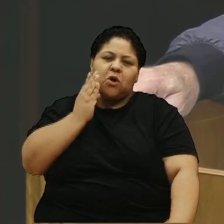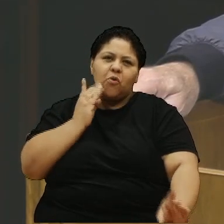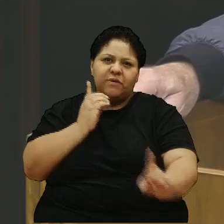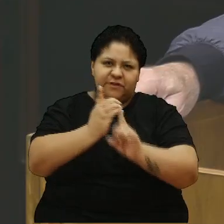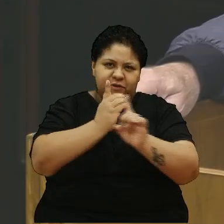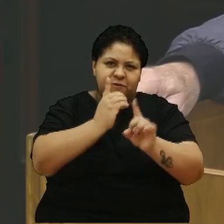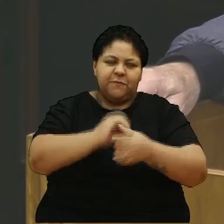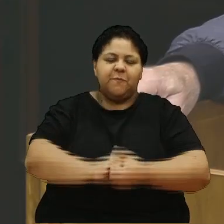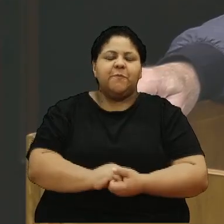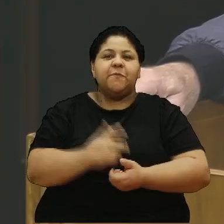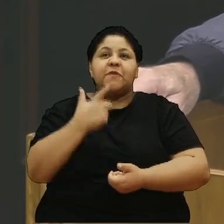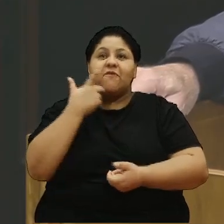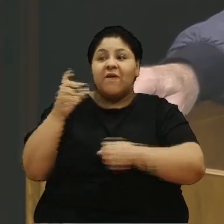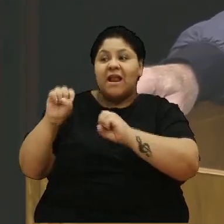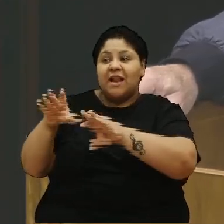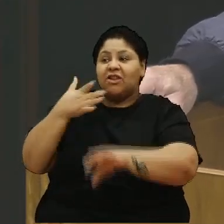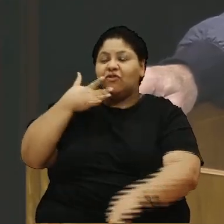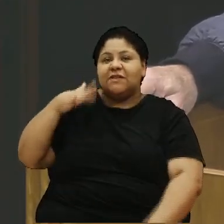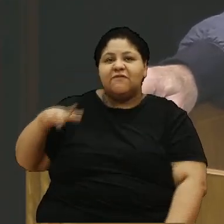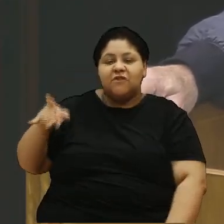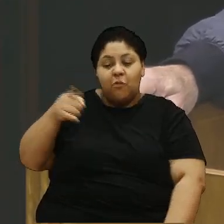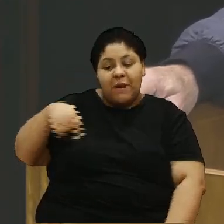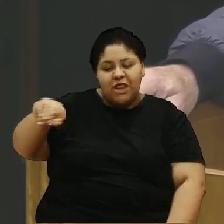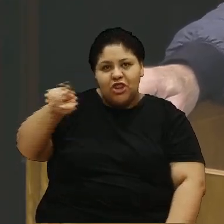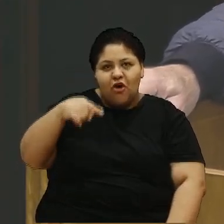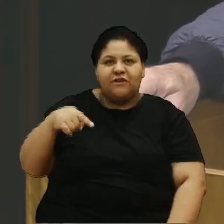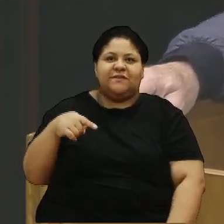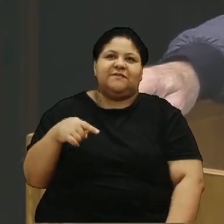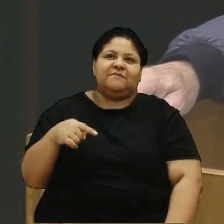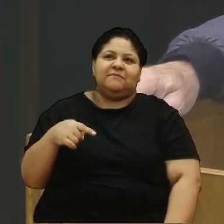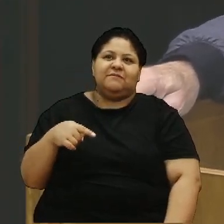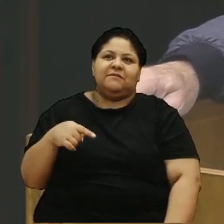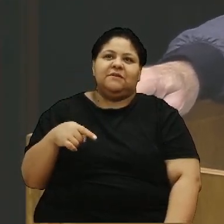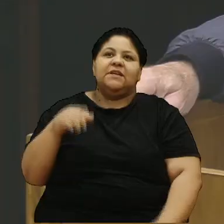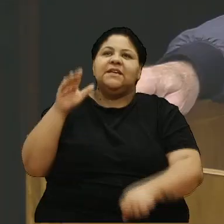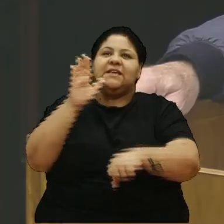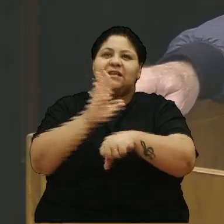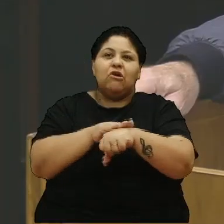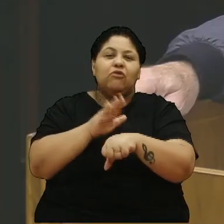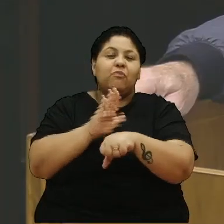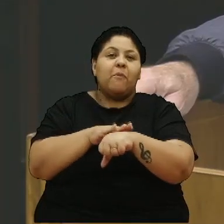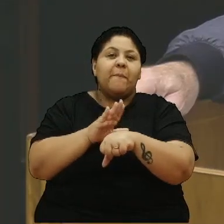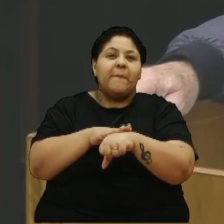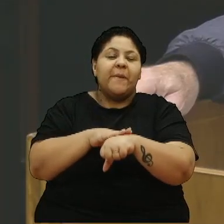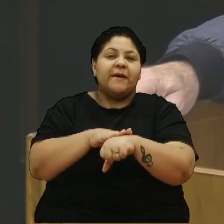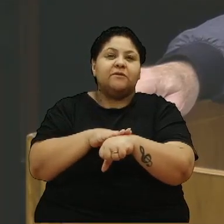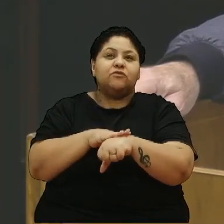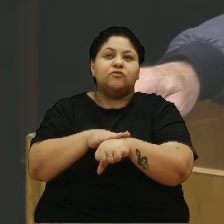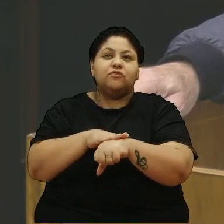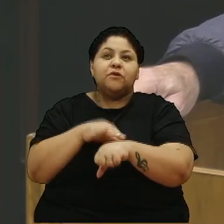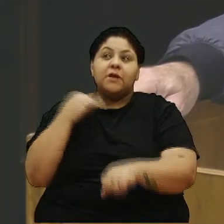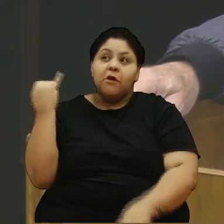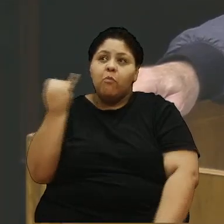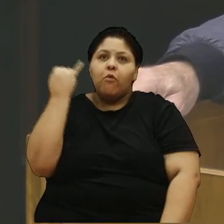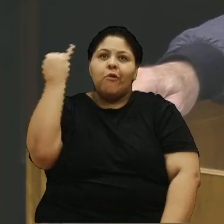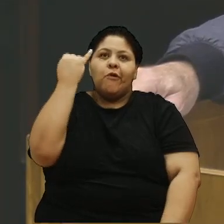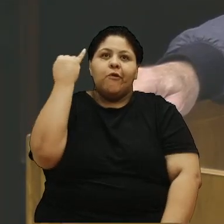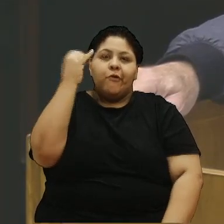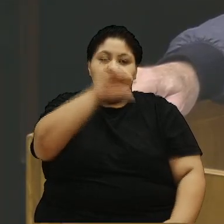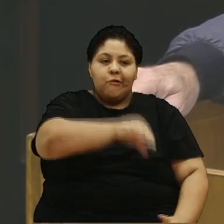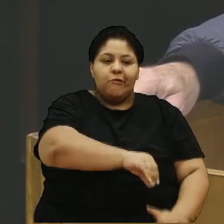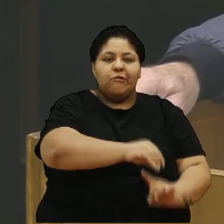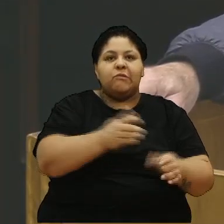Falar sobre educação infantil para nós é um momento muito caro, e principalmente porque nós